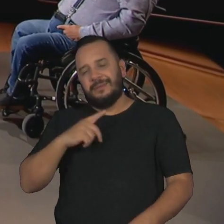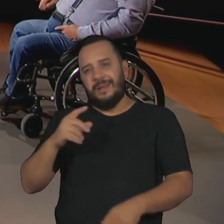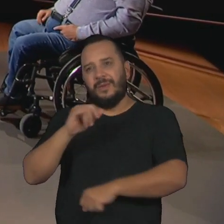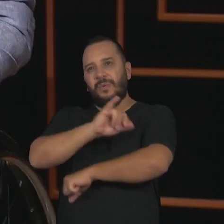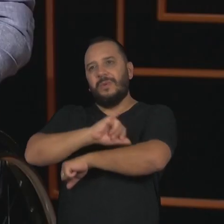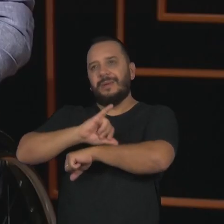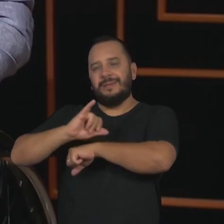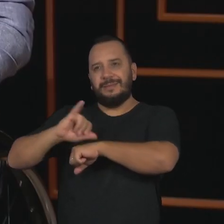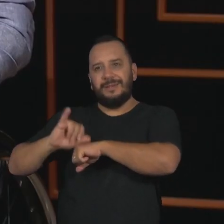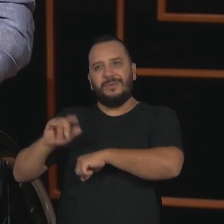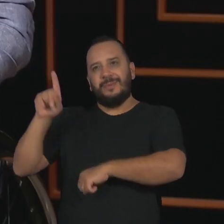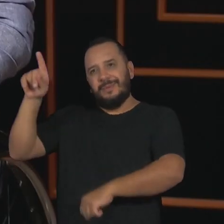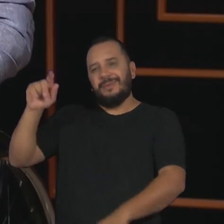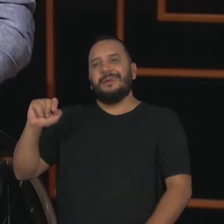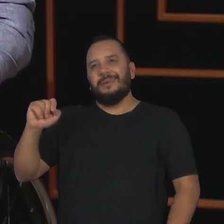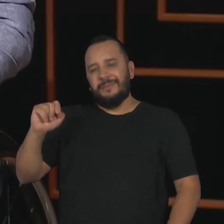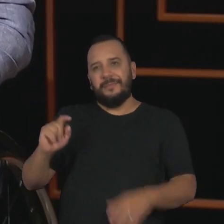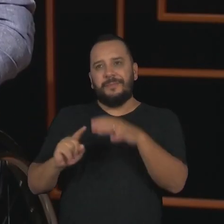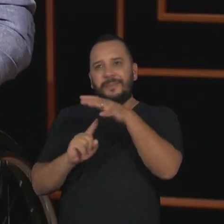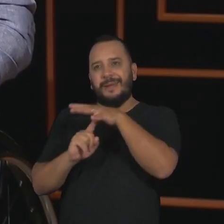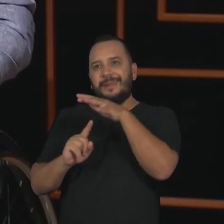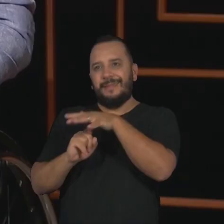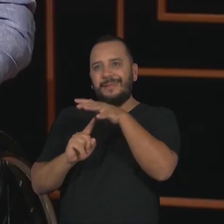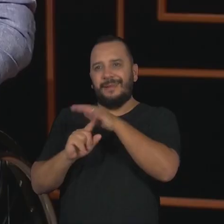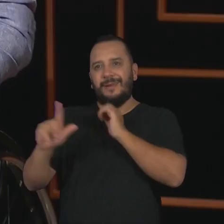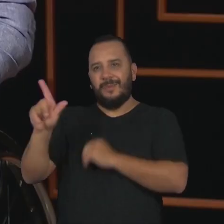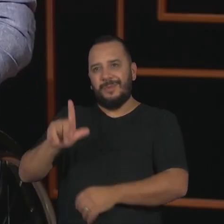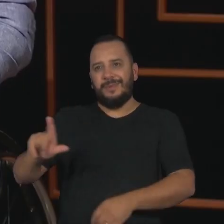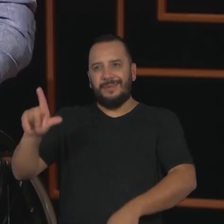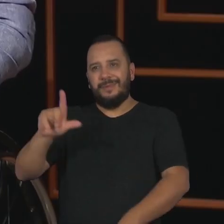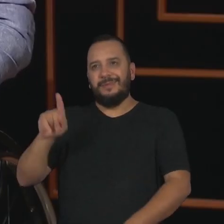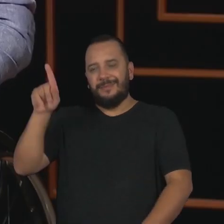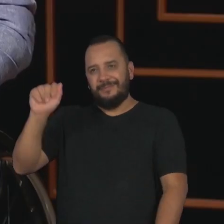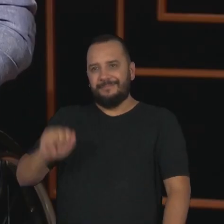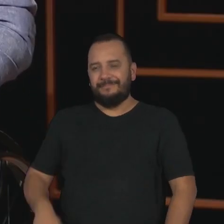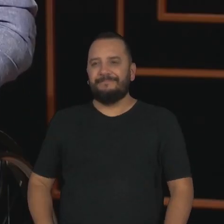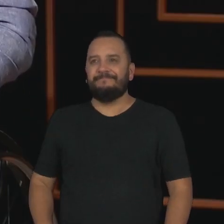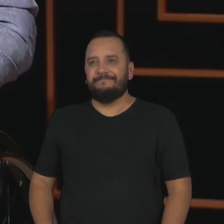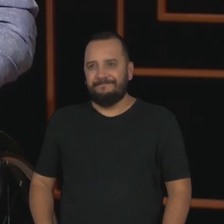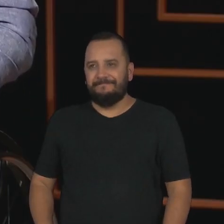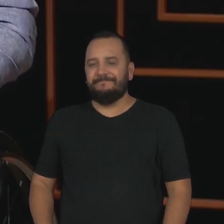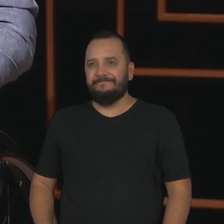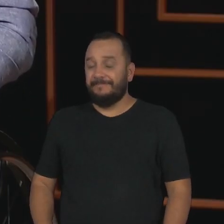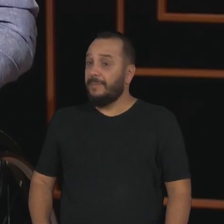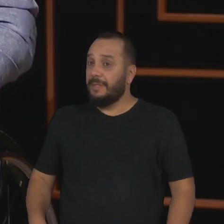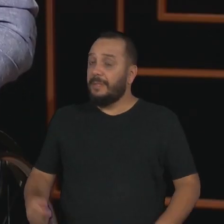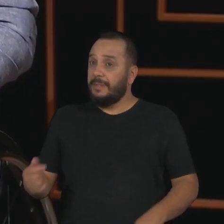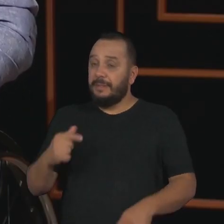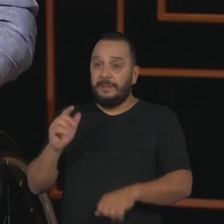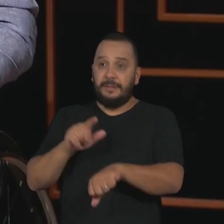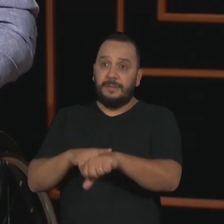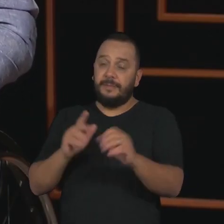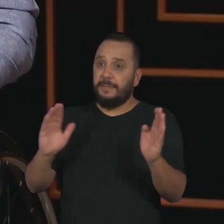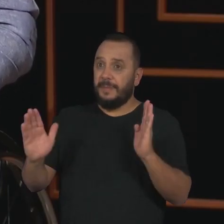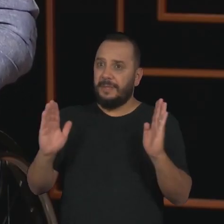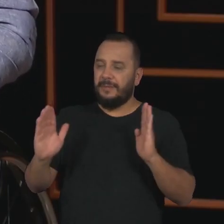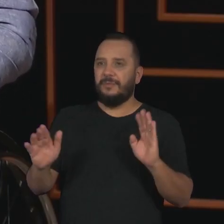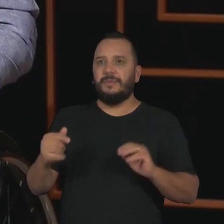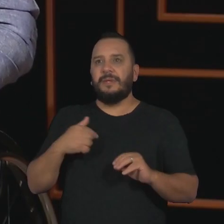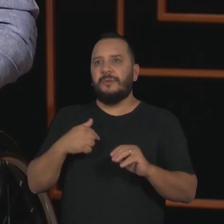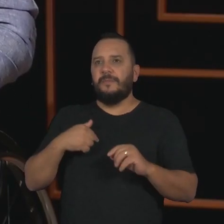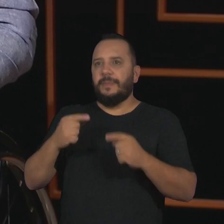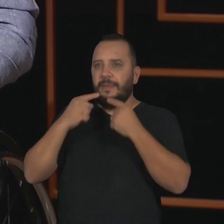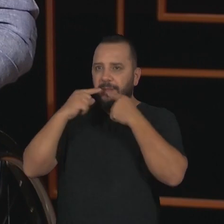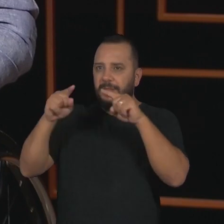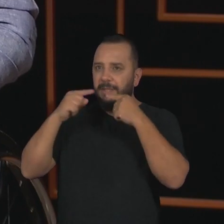tal. Exatamente nesse período é que eu faço uma autocrítica ao trabalho que eu